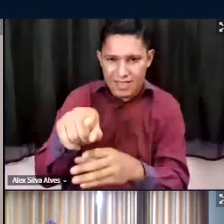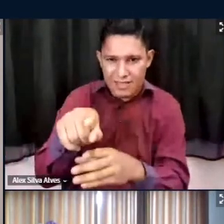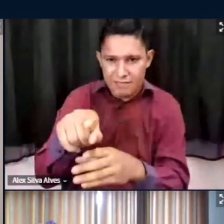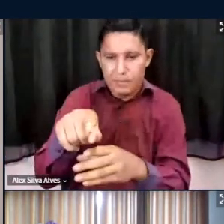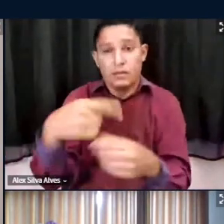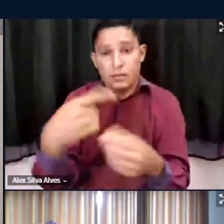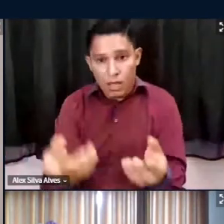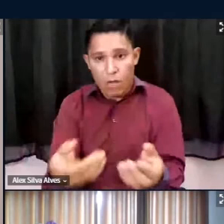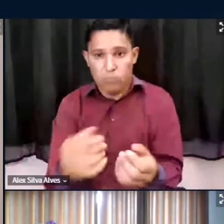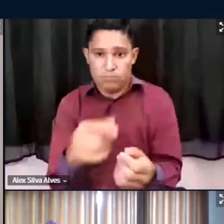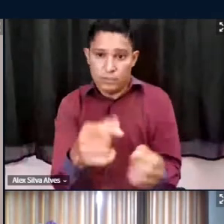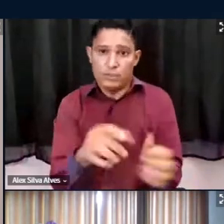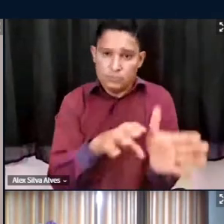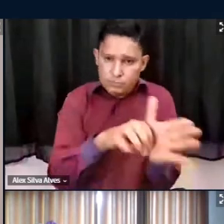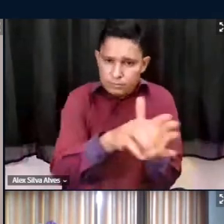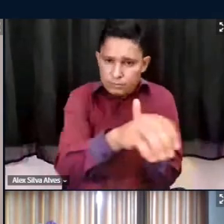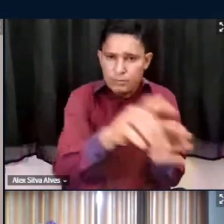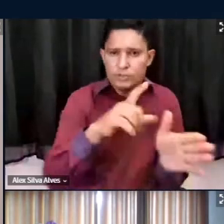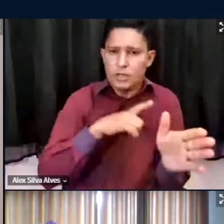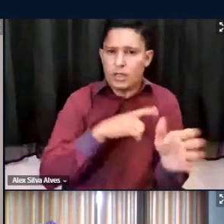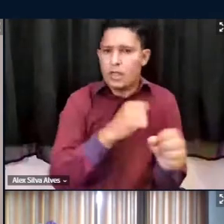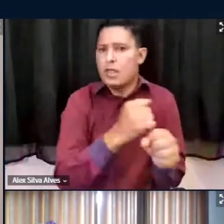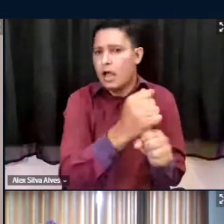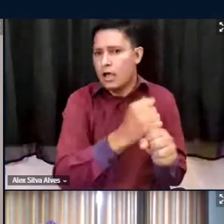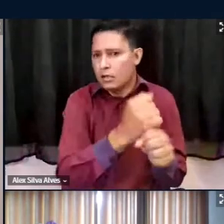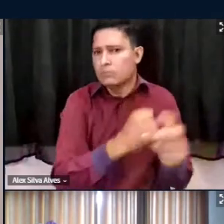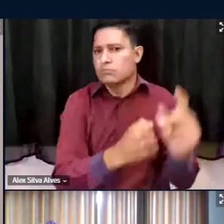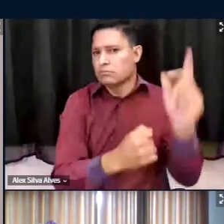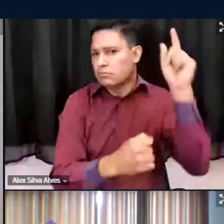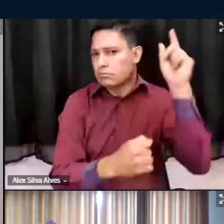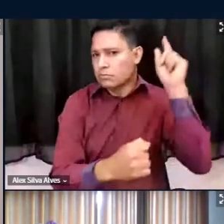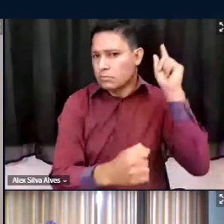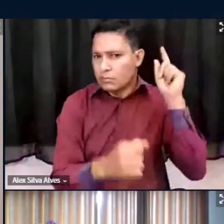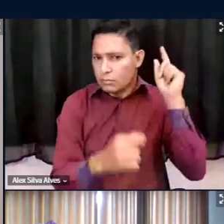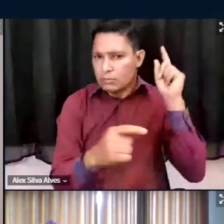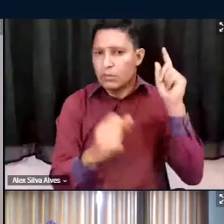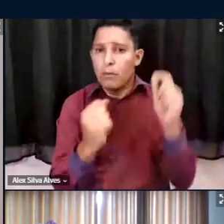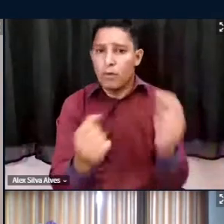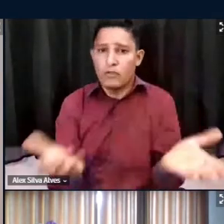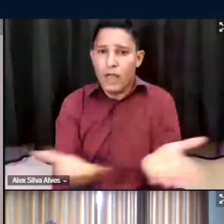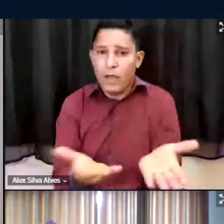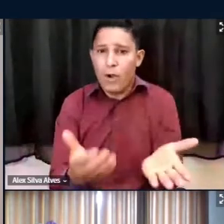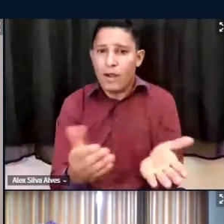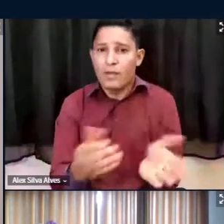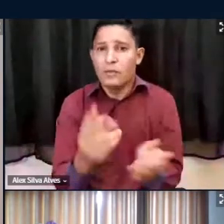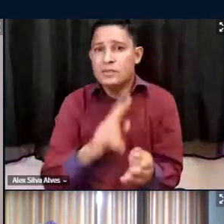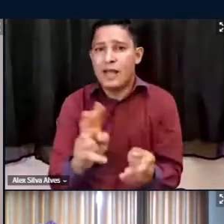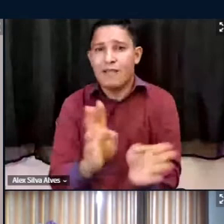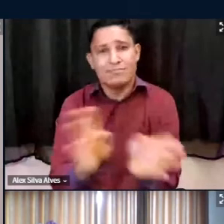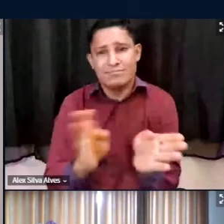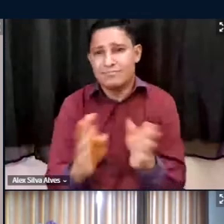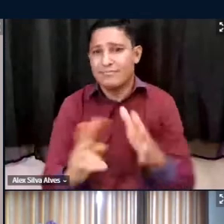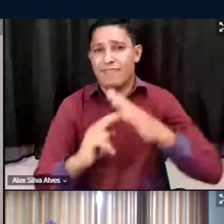informações estão constatadas. Então, por isso, seria Google, tem a criação lá em